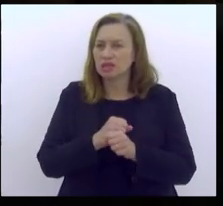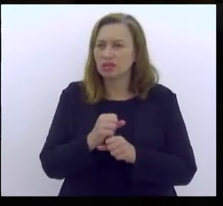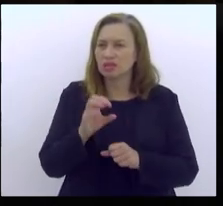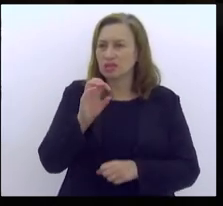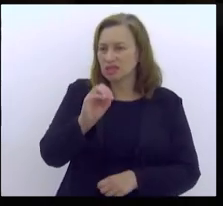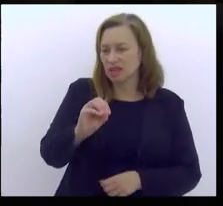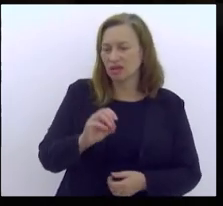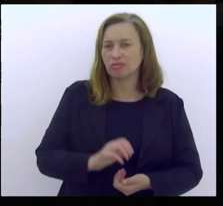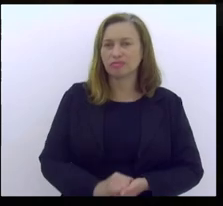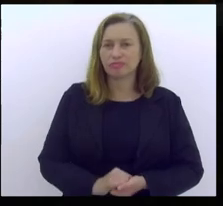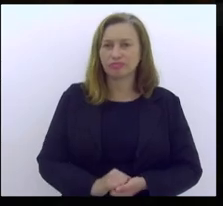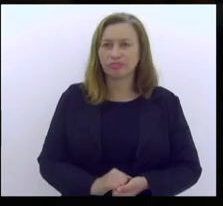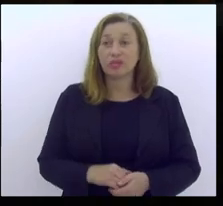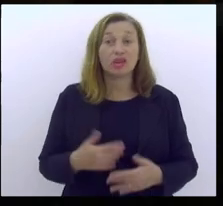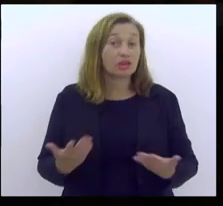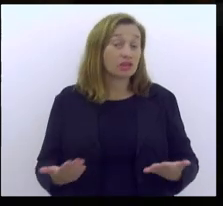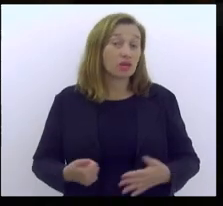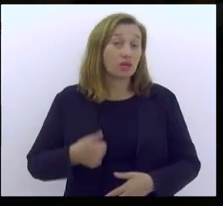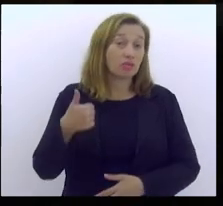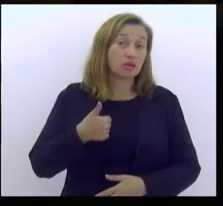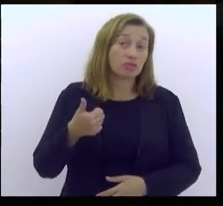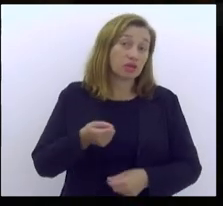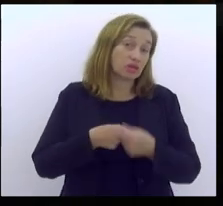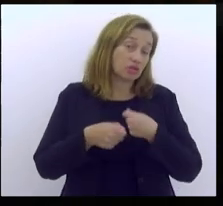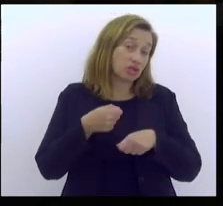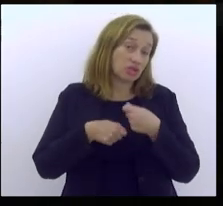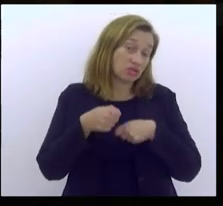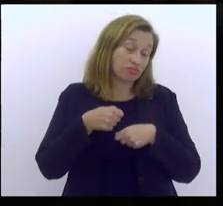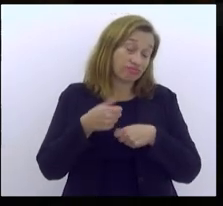negativo. Então, essa é a primeira negociação.